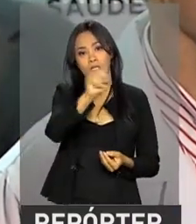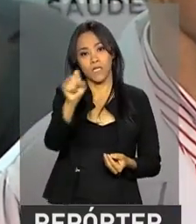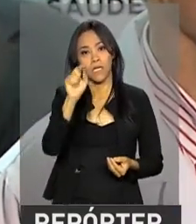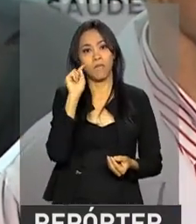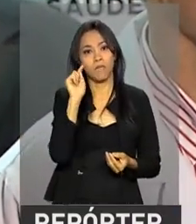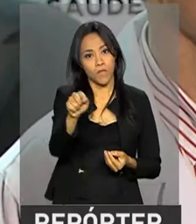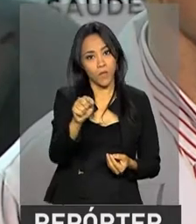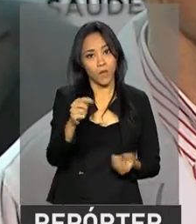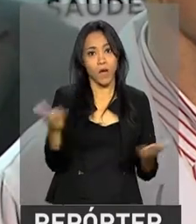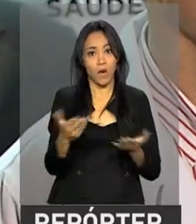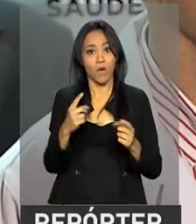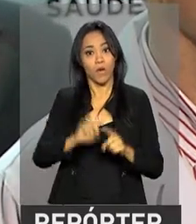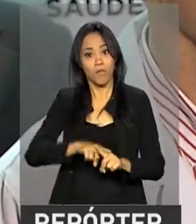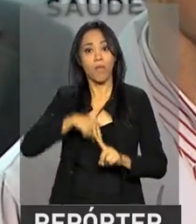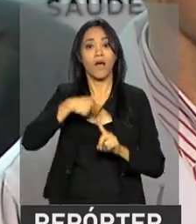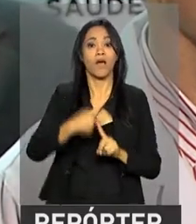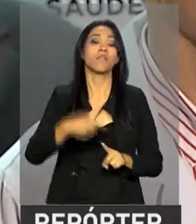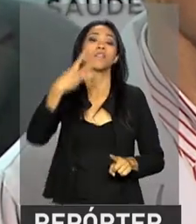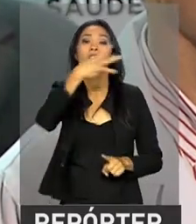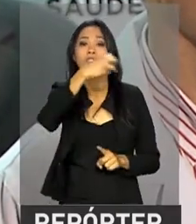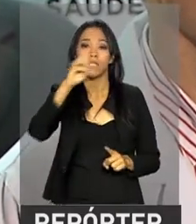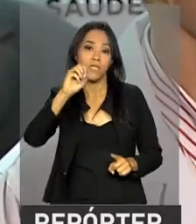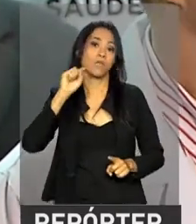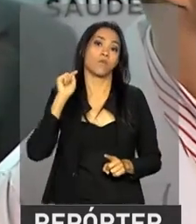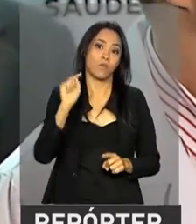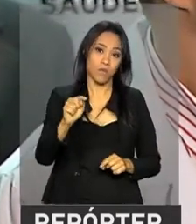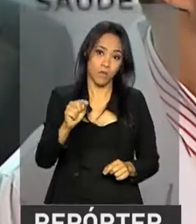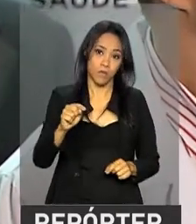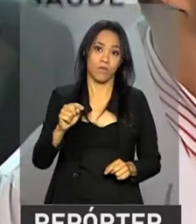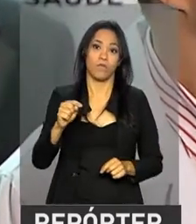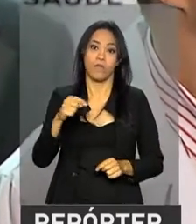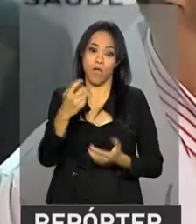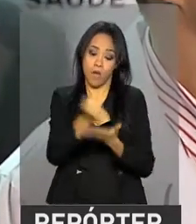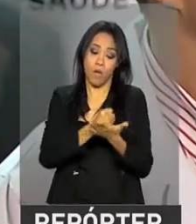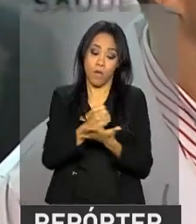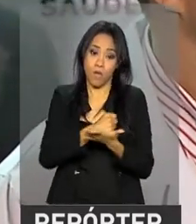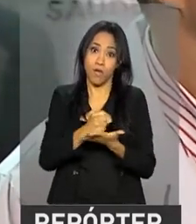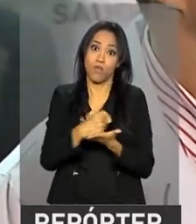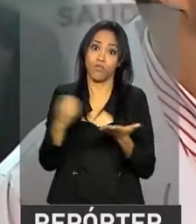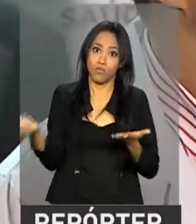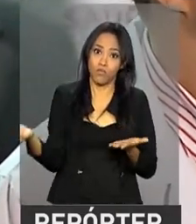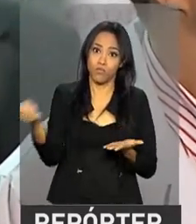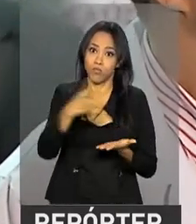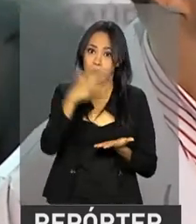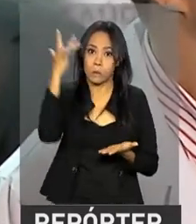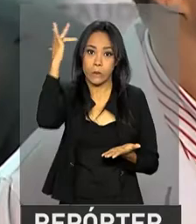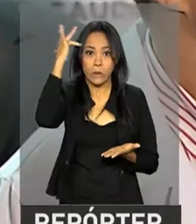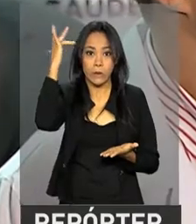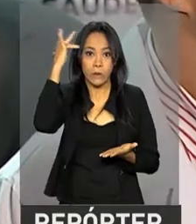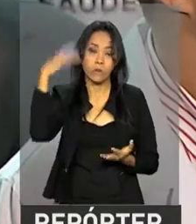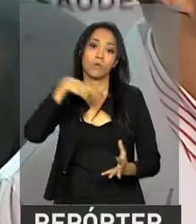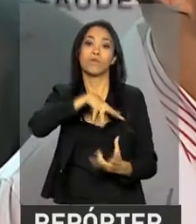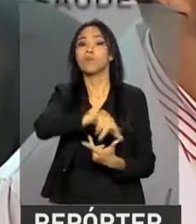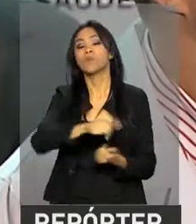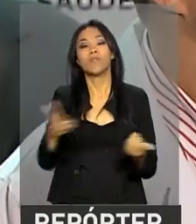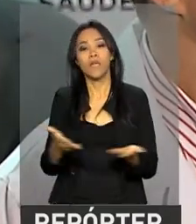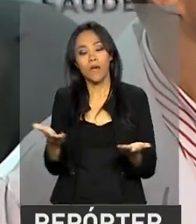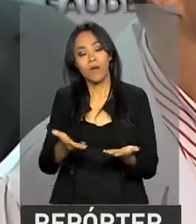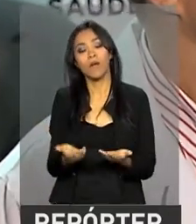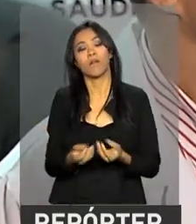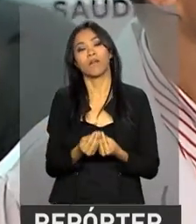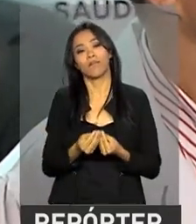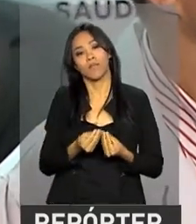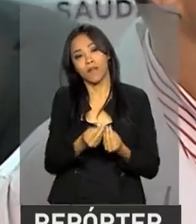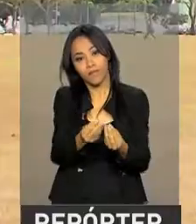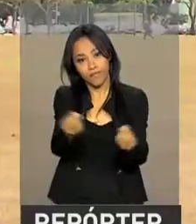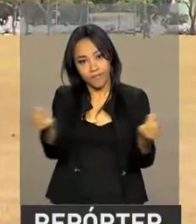ampliado para 300 mil pacientes de HIV. É o medicamento mais moderno do mundo e que agora está disponível para